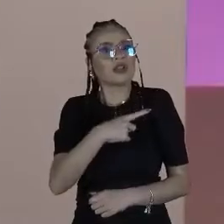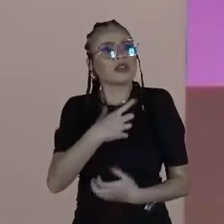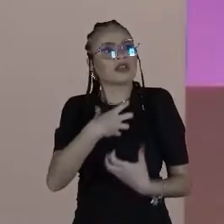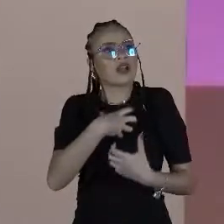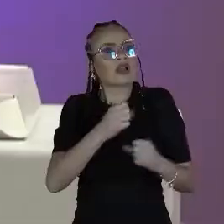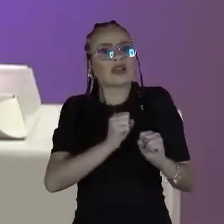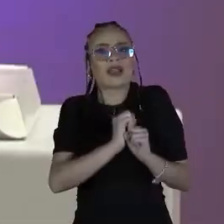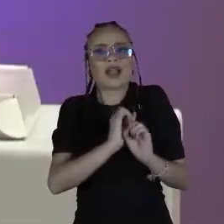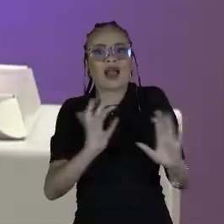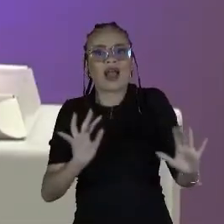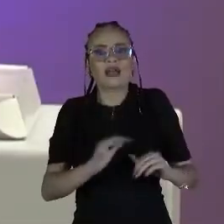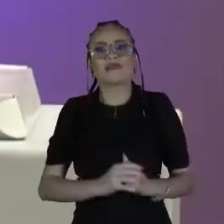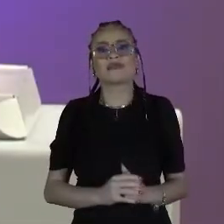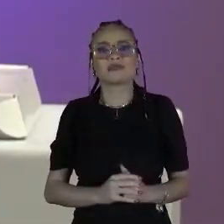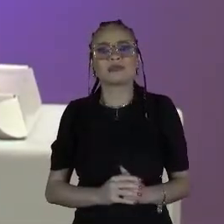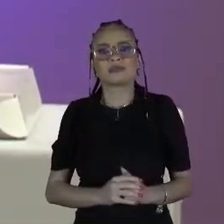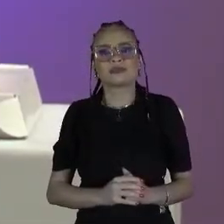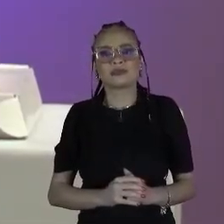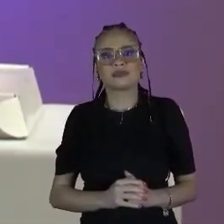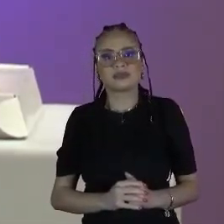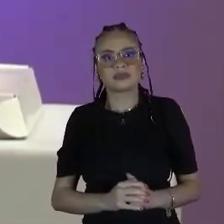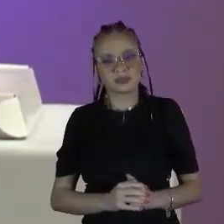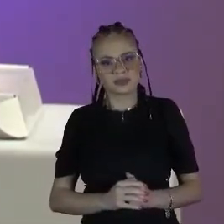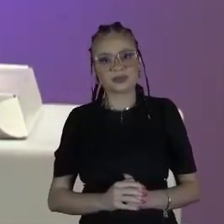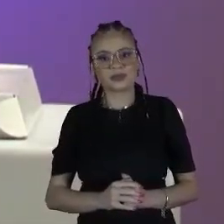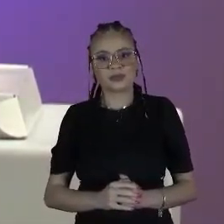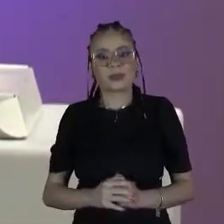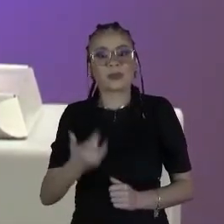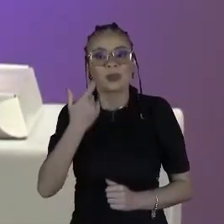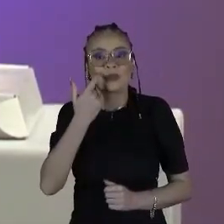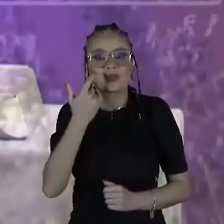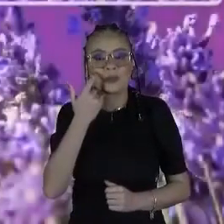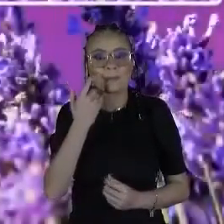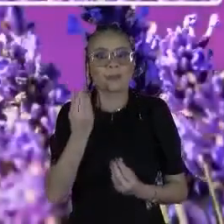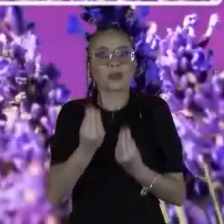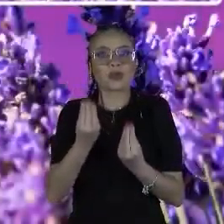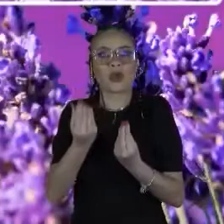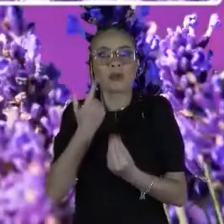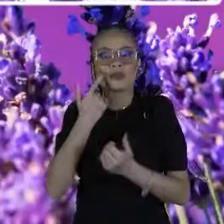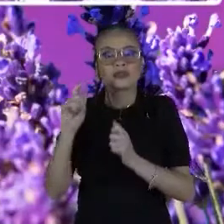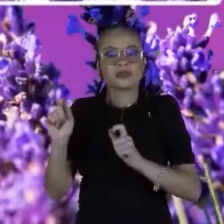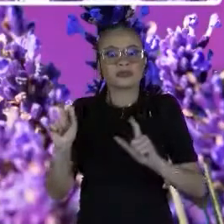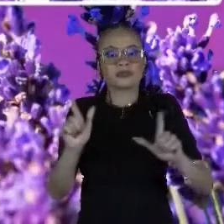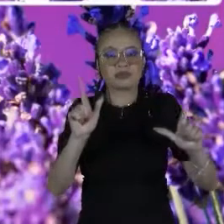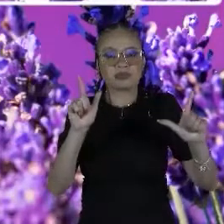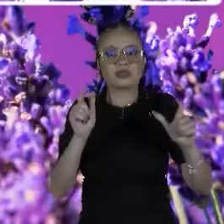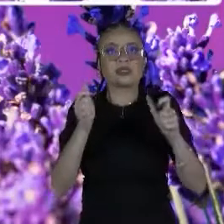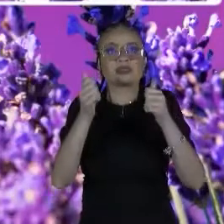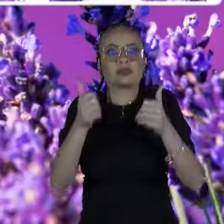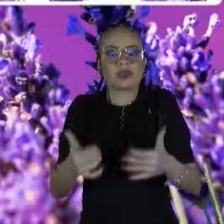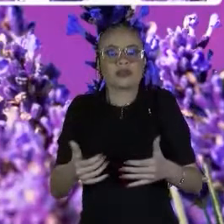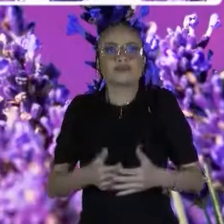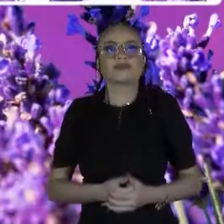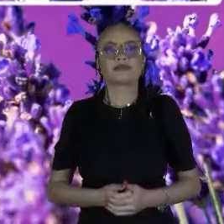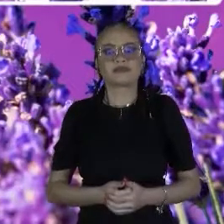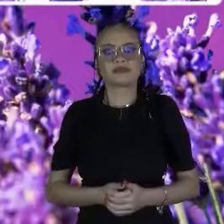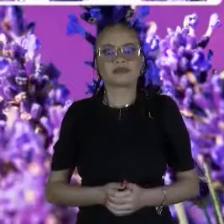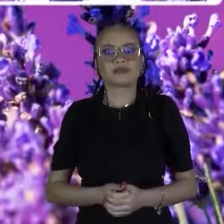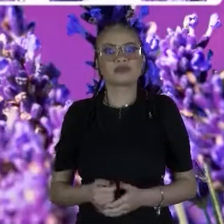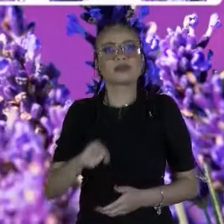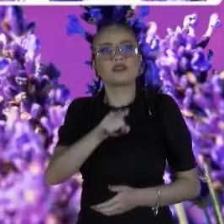então falando um pouquinho para vocês aqui eu vou mostrar um pouquinho para vocês aqui através desse material